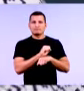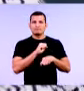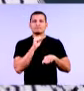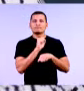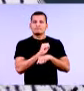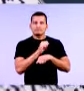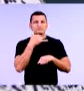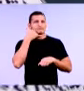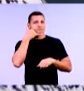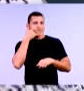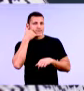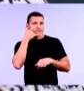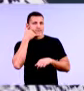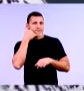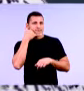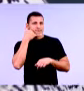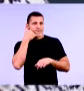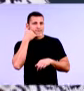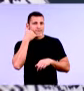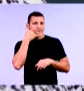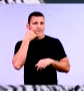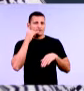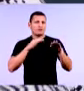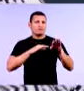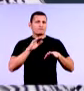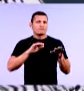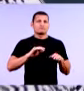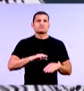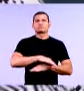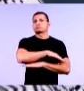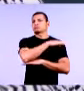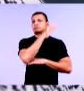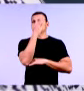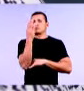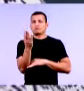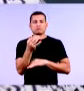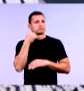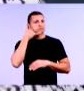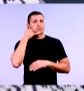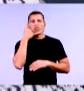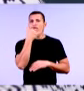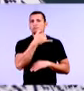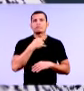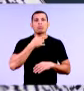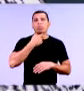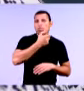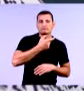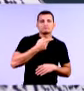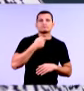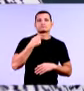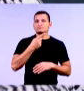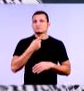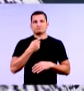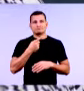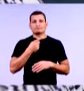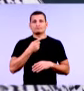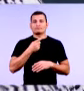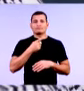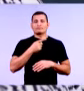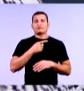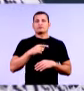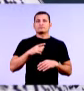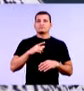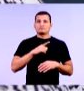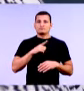Aí tinha vez que passava o dia e você não conseguia falar, né? E para interurbanos, então, meu